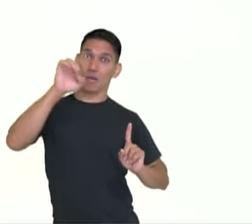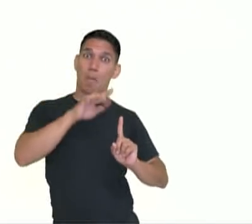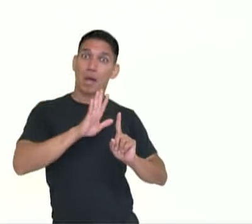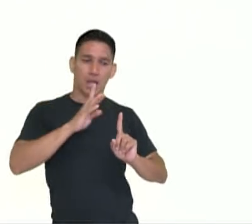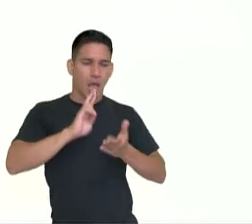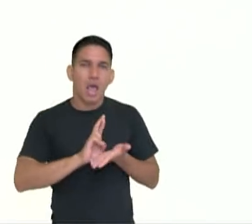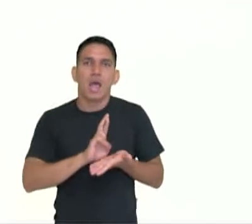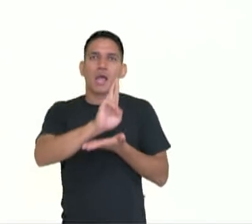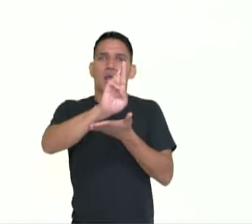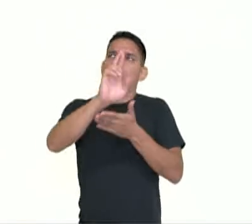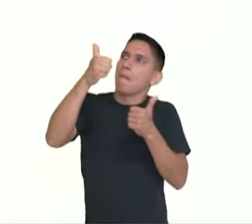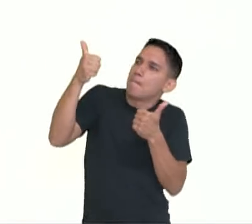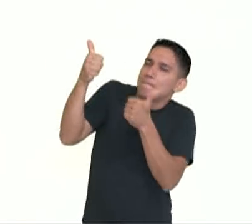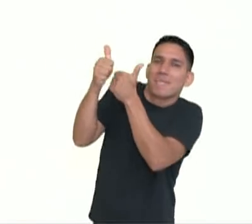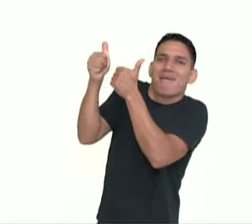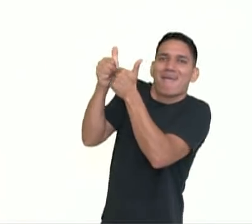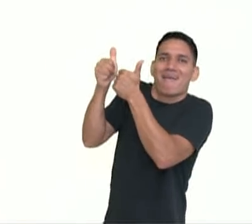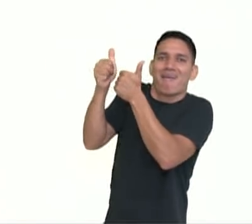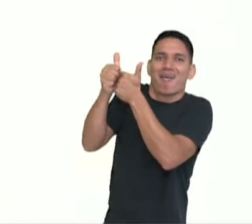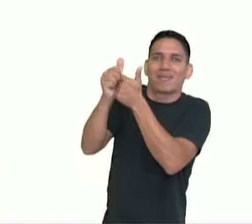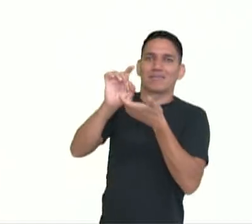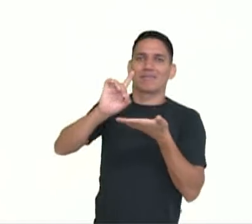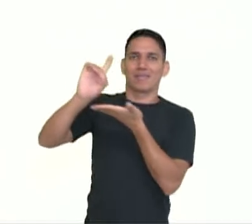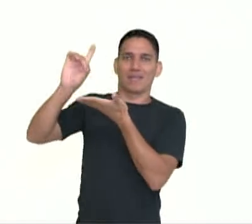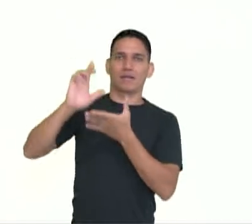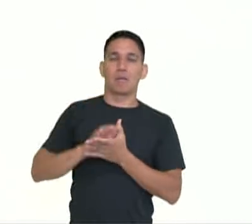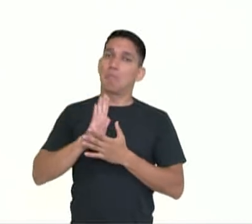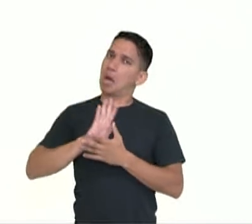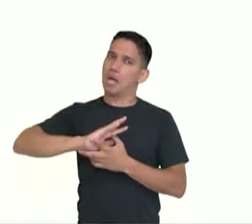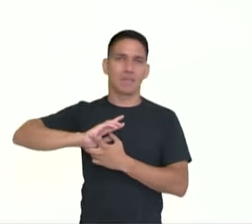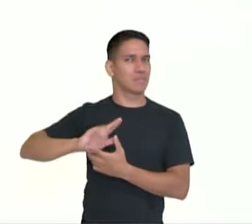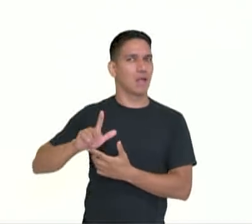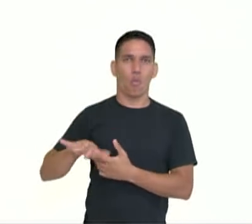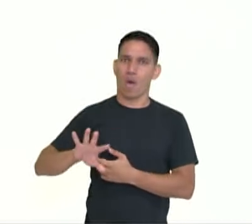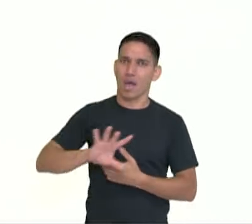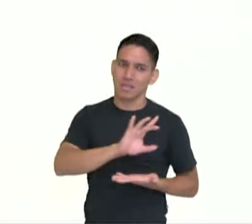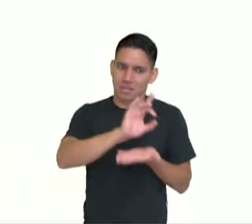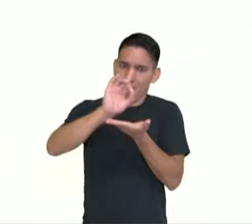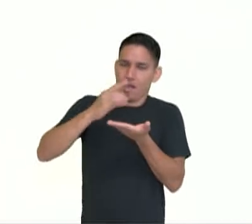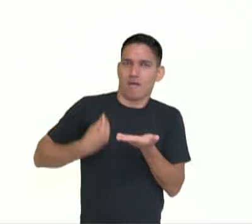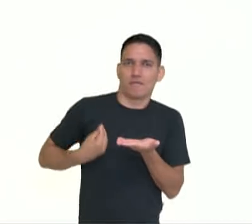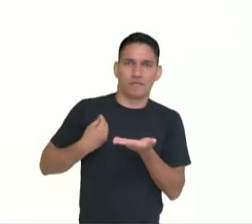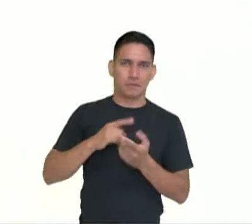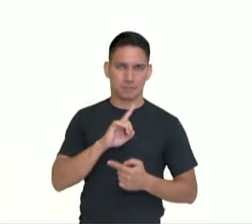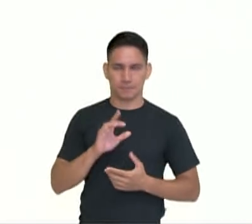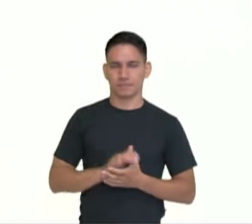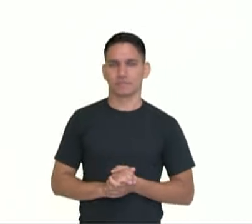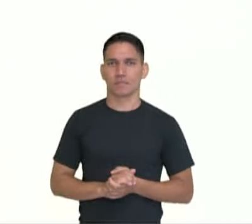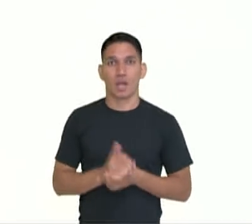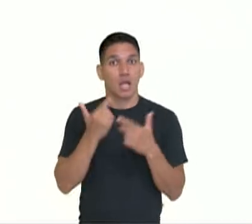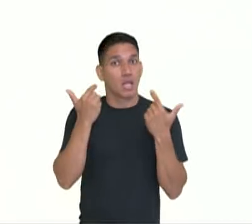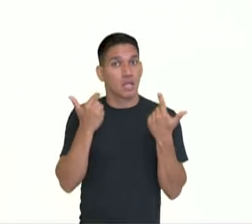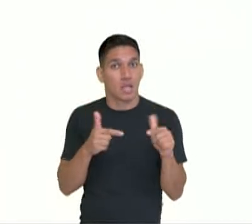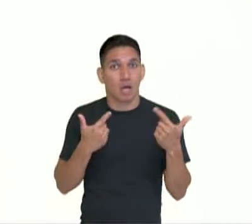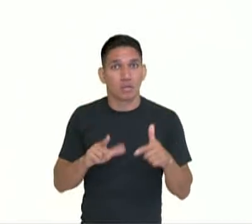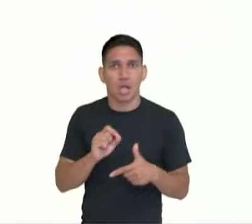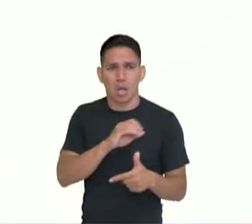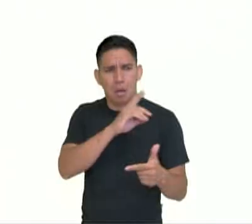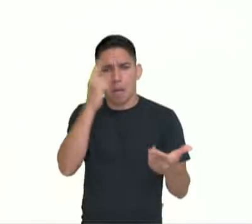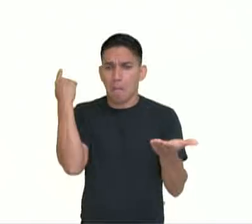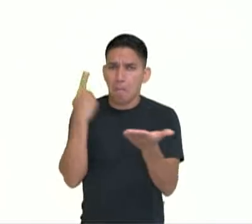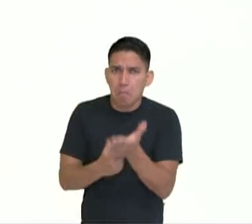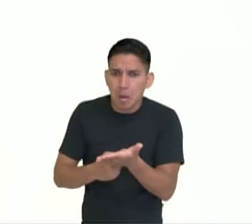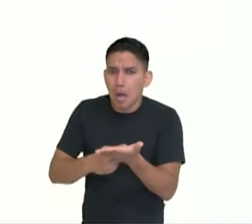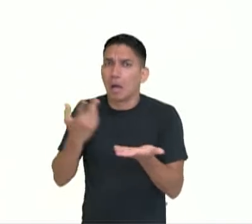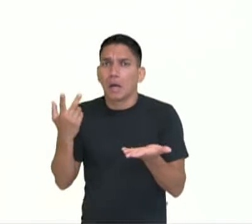representante mais próximo dos deuses. Tá? Mas ele não era um deus vivo. Tá? Não existia delimitações, então, entre a